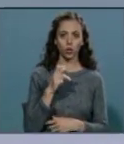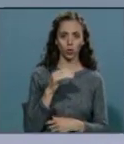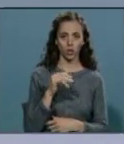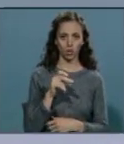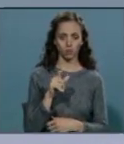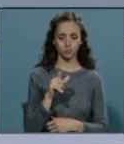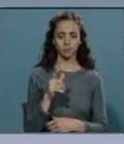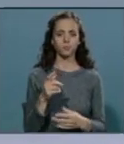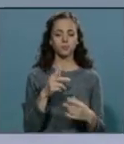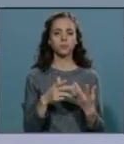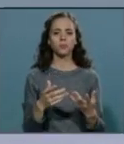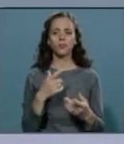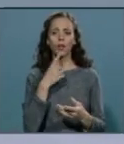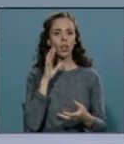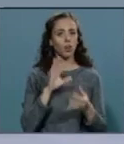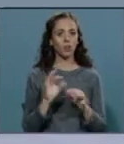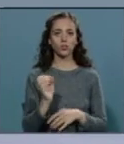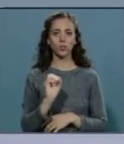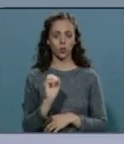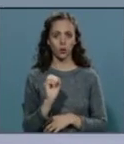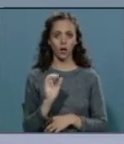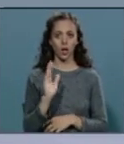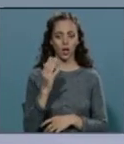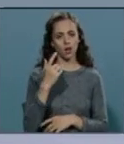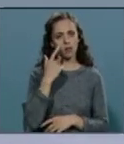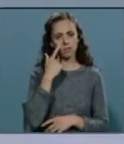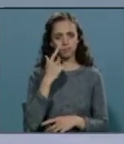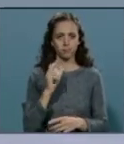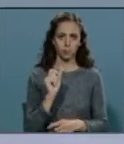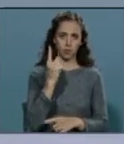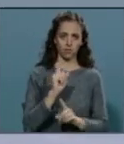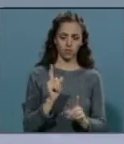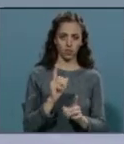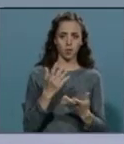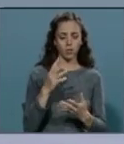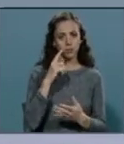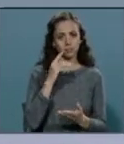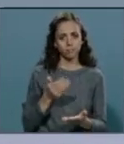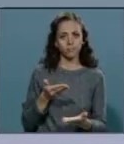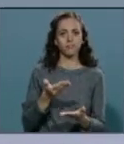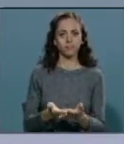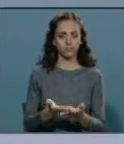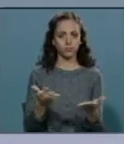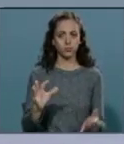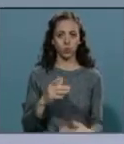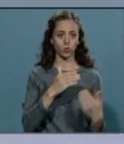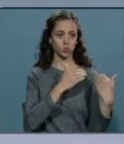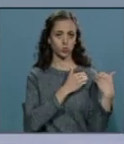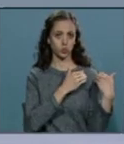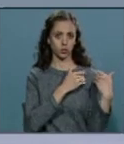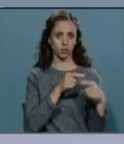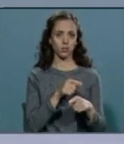de não fazer não não faz muito sentido devemos à primeira vista mas o que estava em cima da mesa quando os